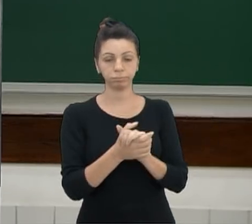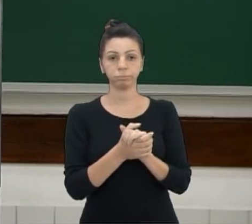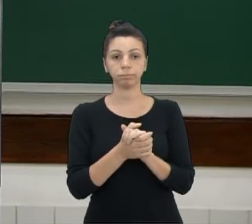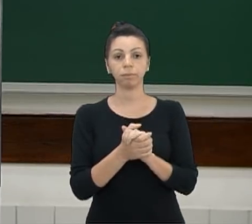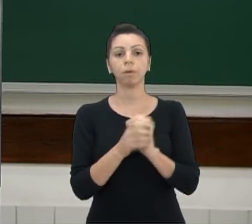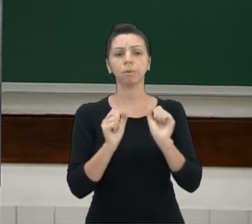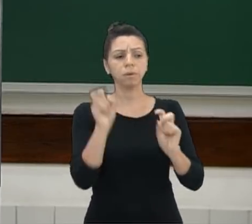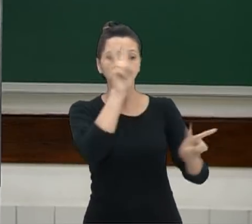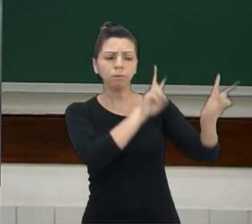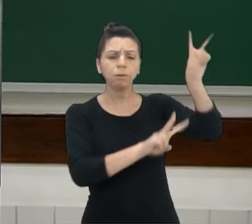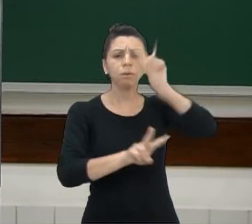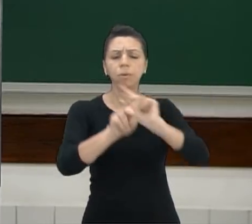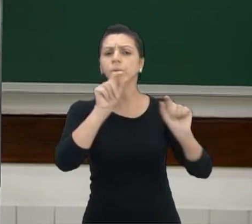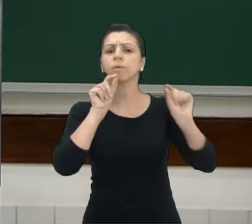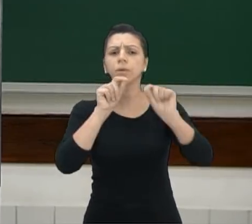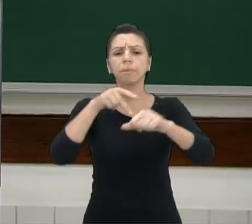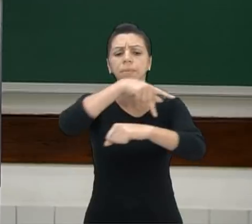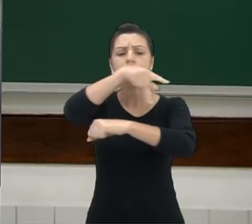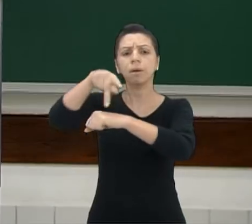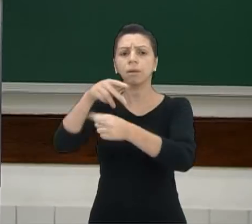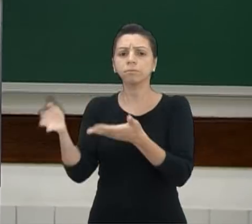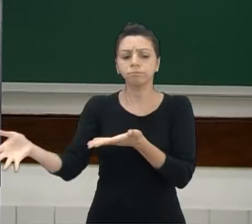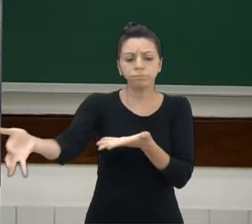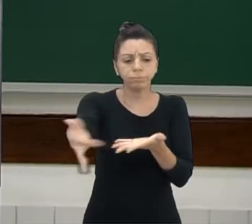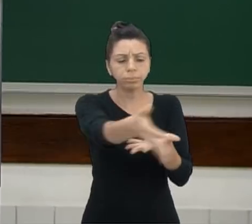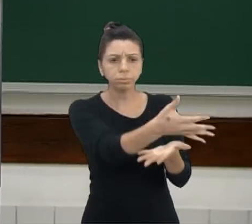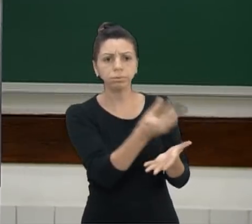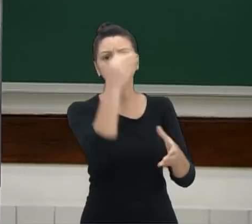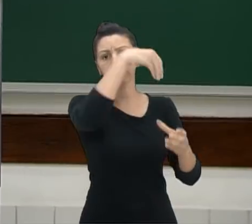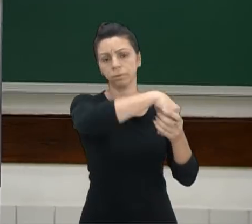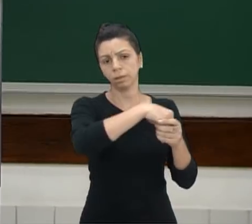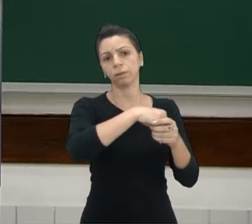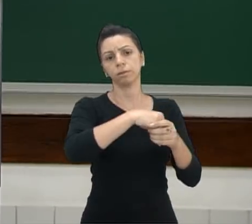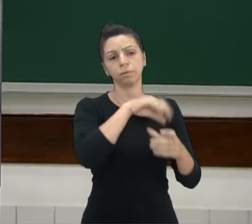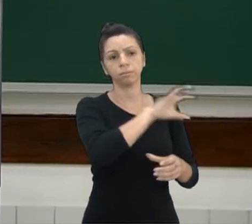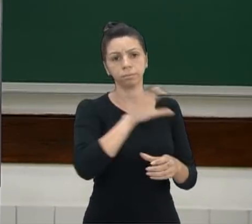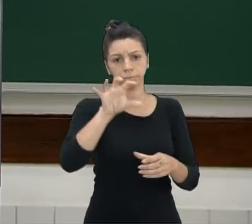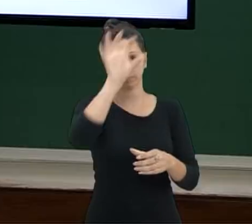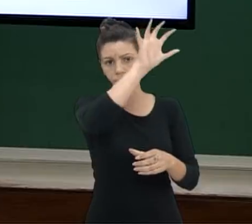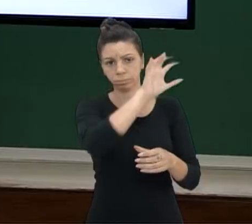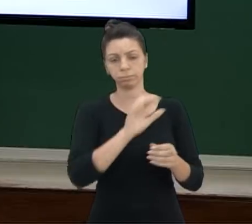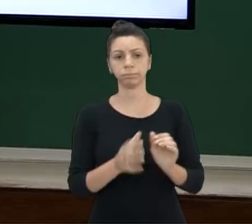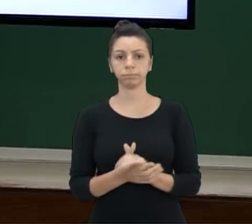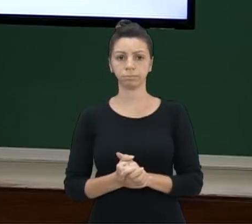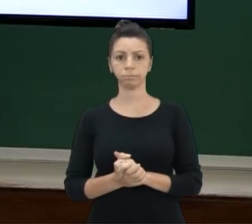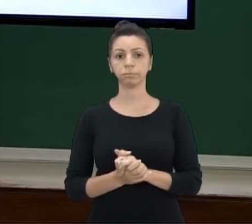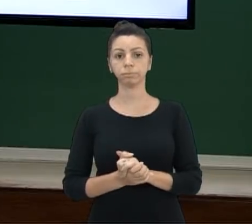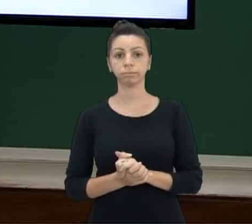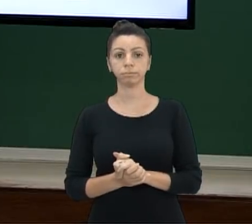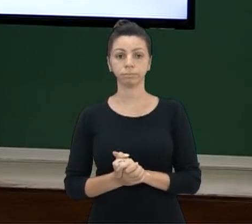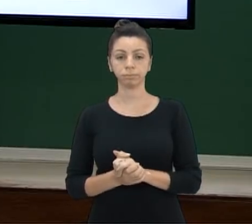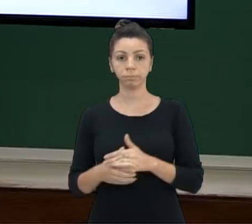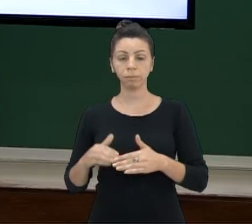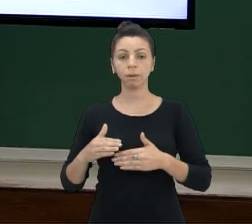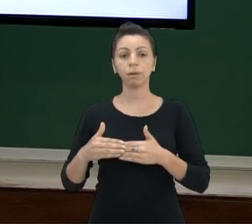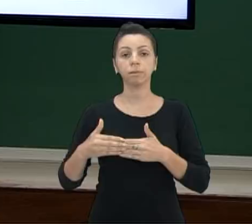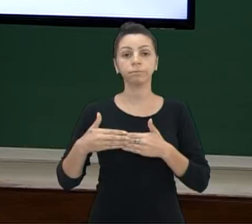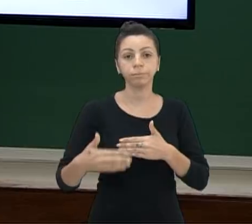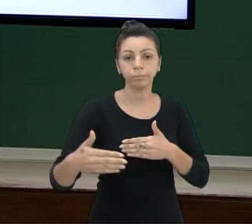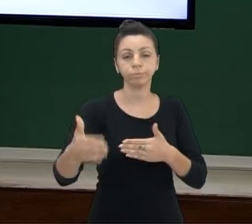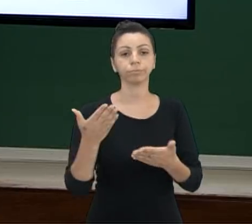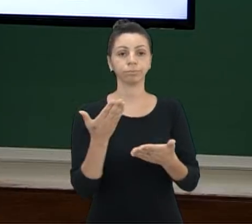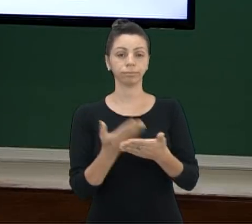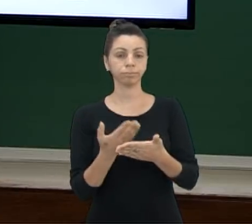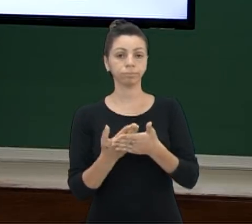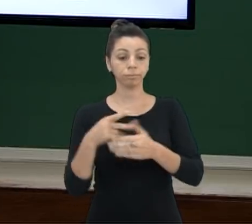também quais são os países que compõem cada uma das regiões. Na sequência da aula, nós vamos ver quais são os países